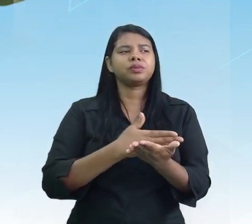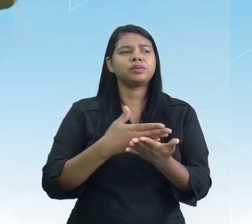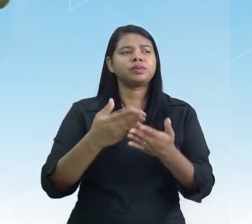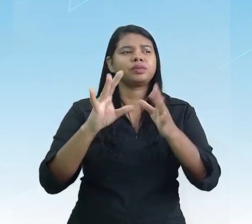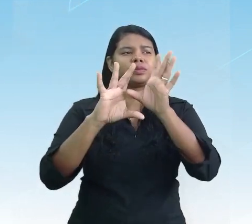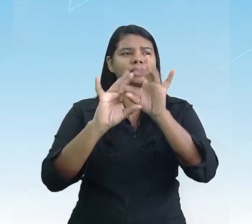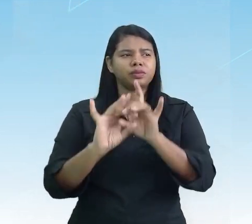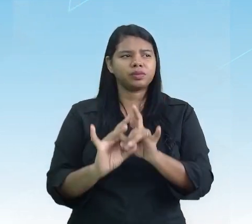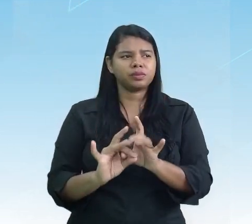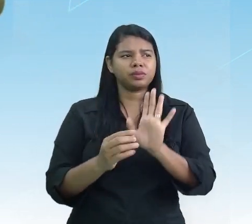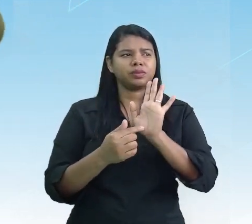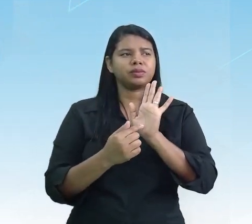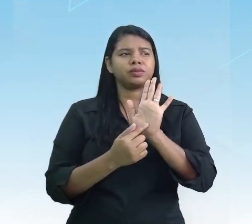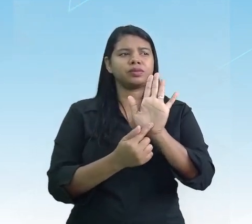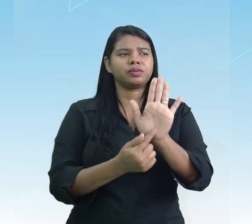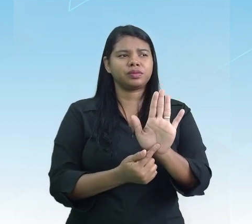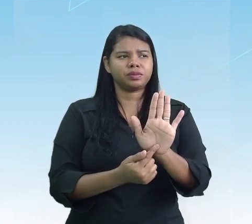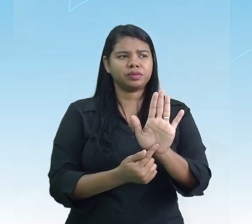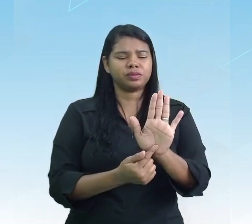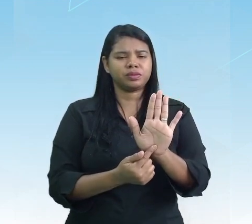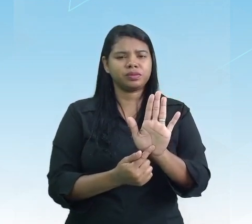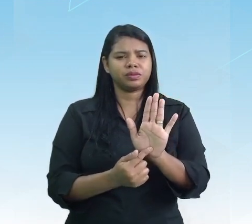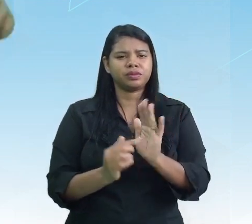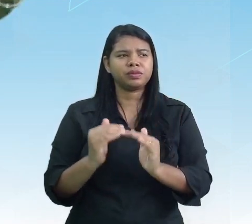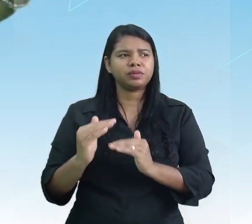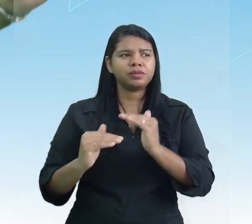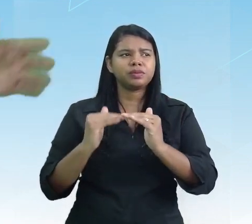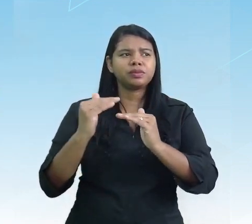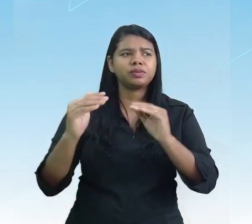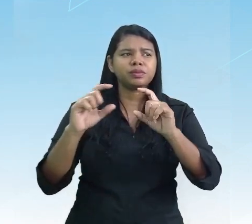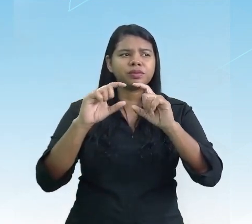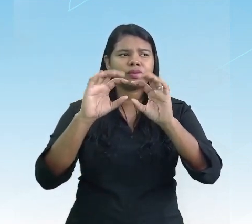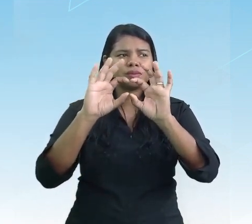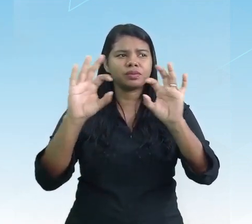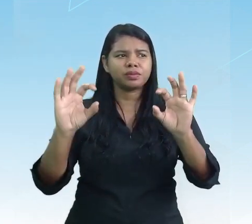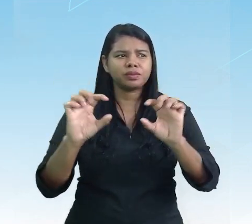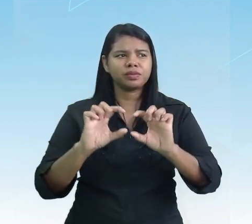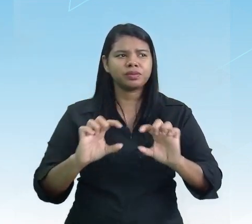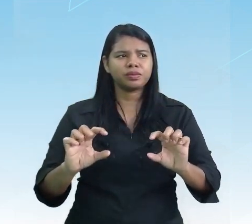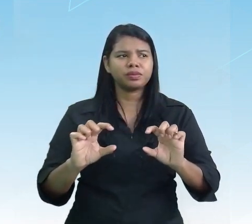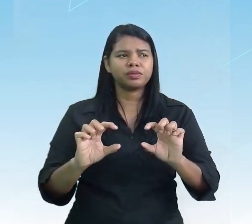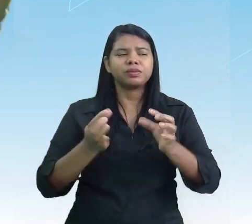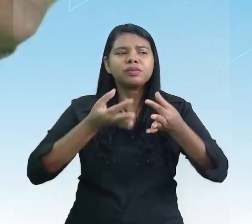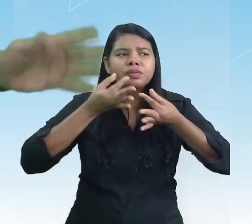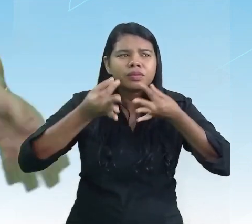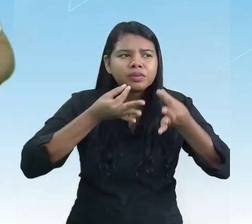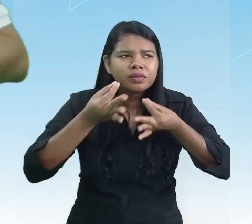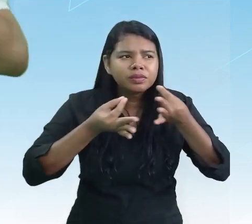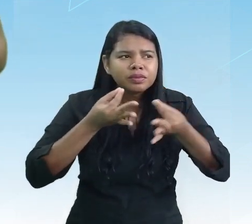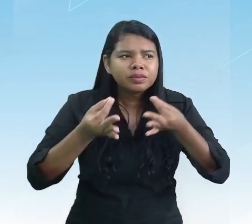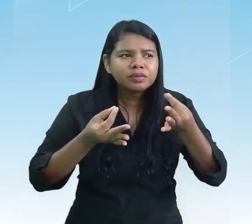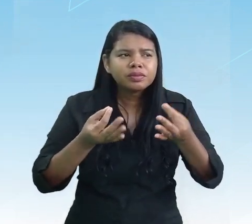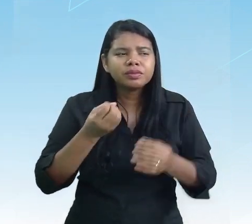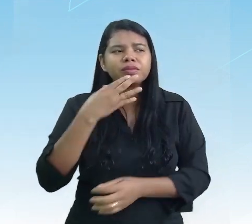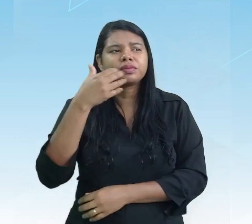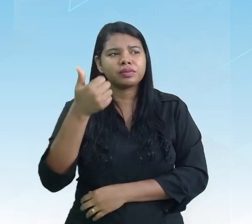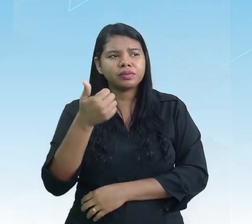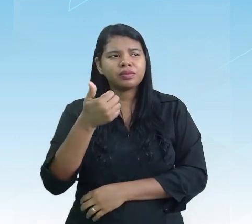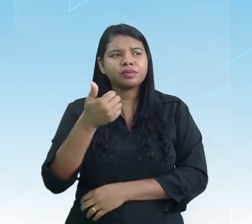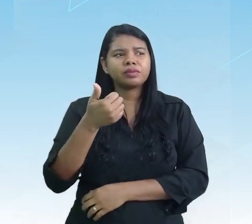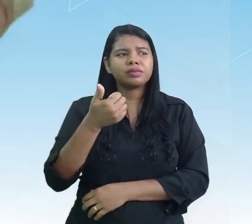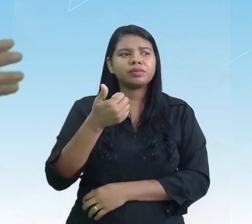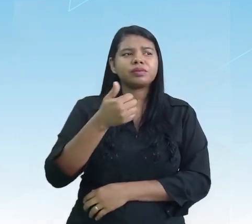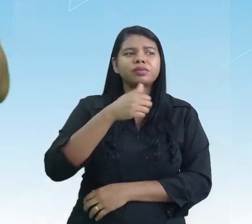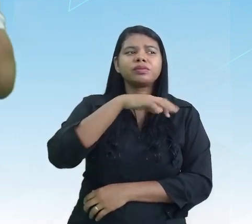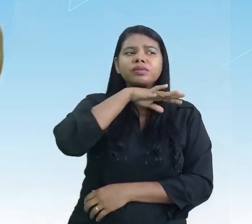a apresentação. O desenvolvimento, você vai utilizar os argumentos. Pode ser positivo ou negativo,